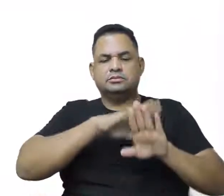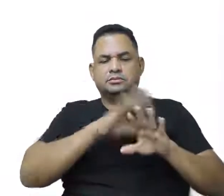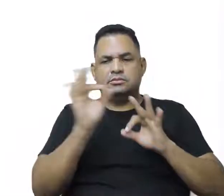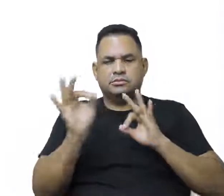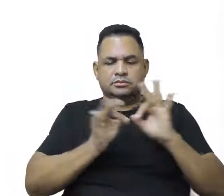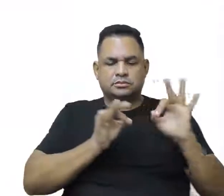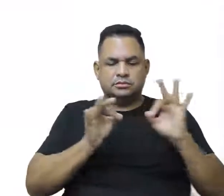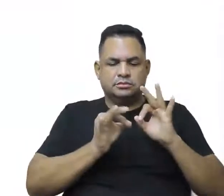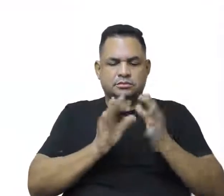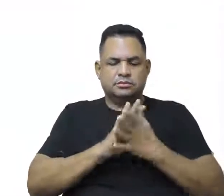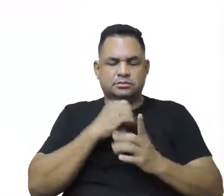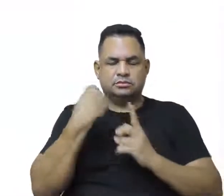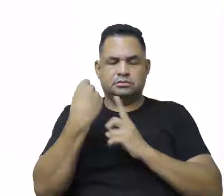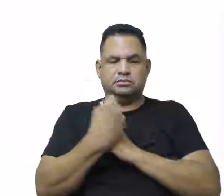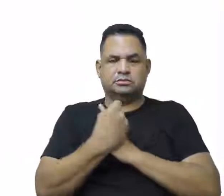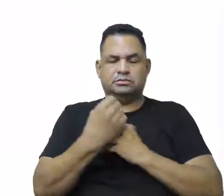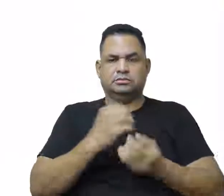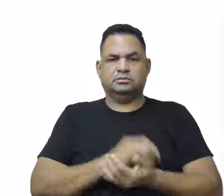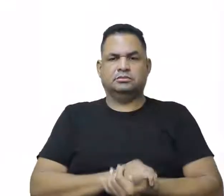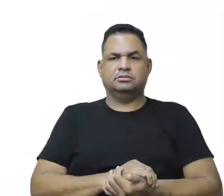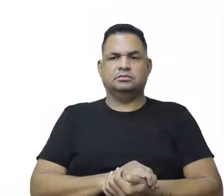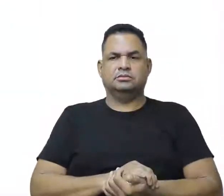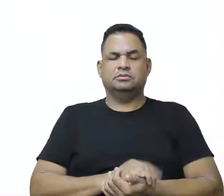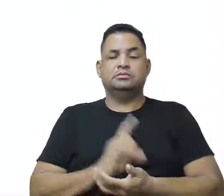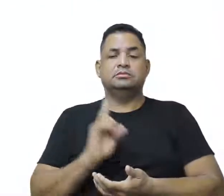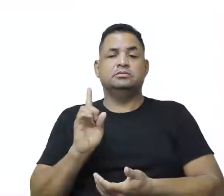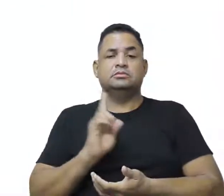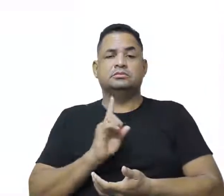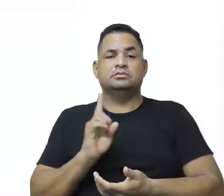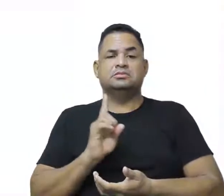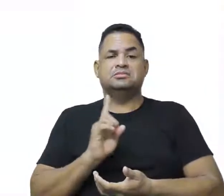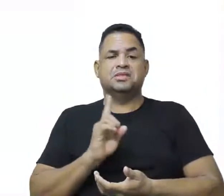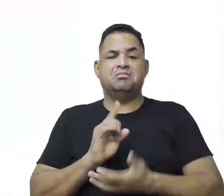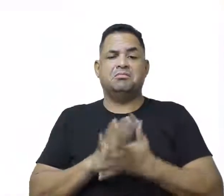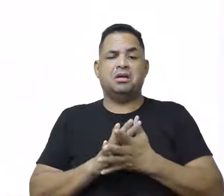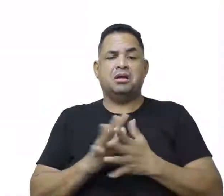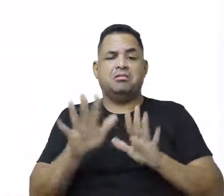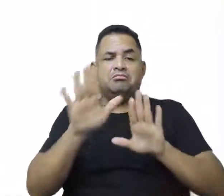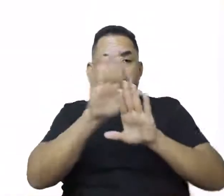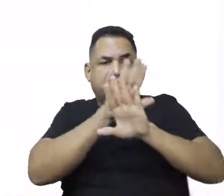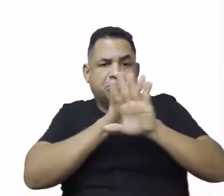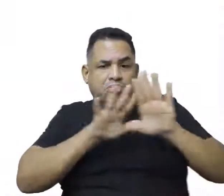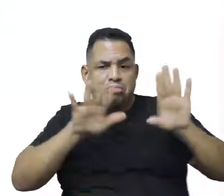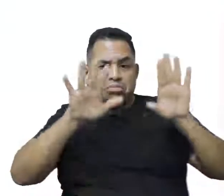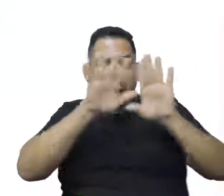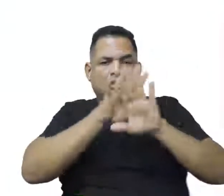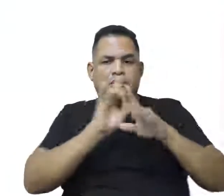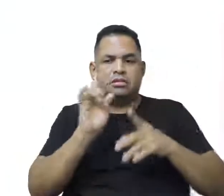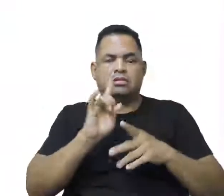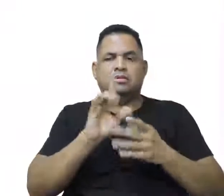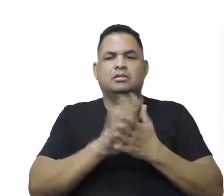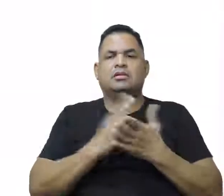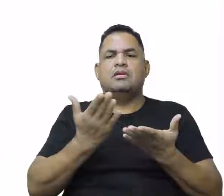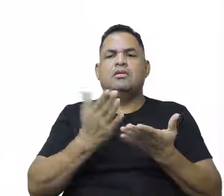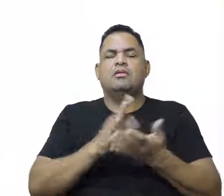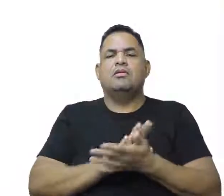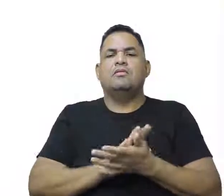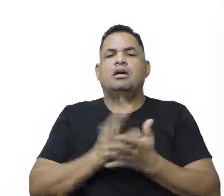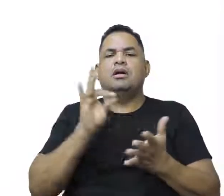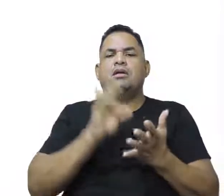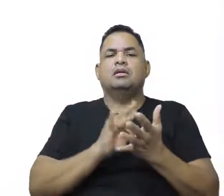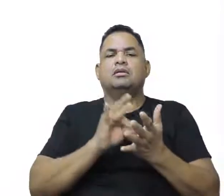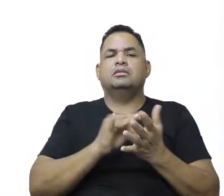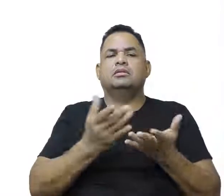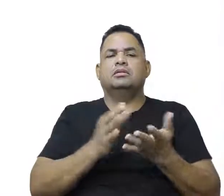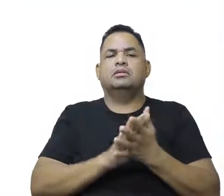construída socialmente, né? Que não é uma mera ilusão, mas é uma realidade objetiva e